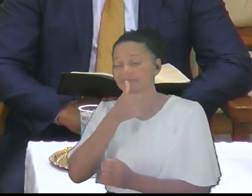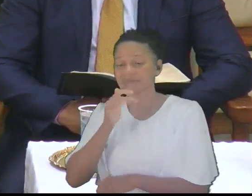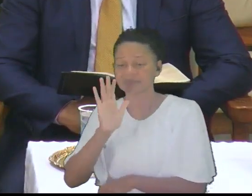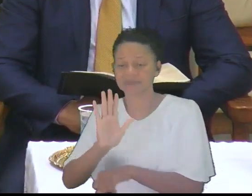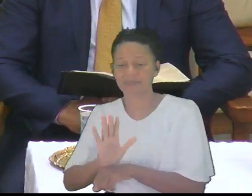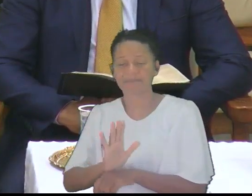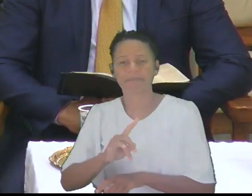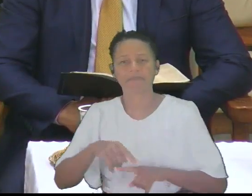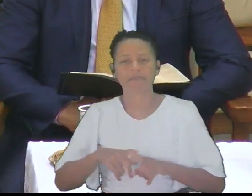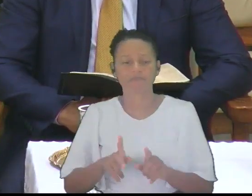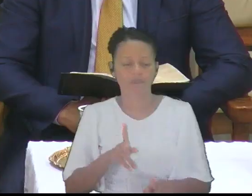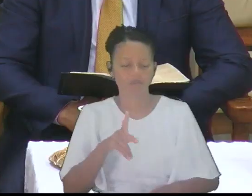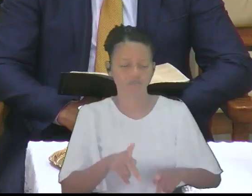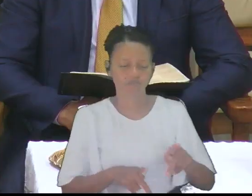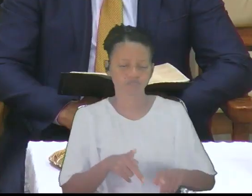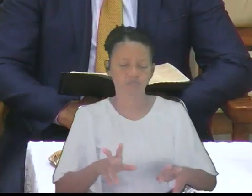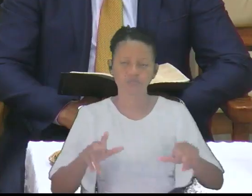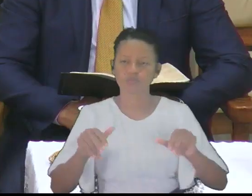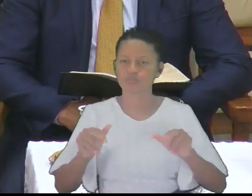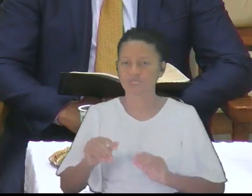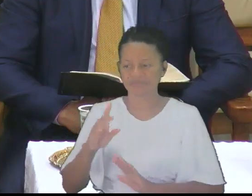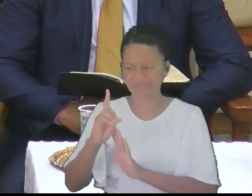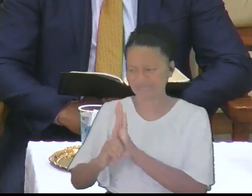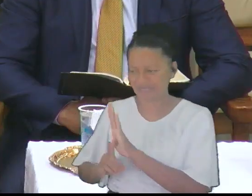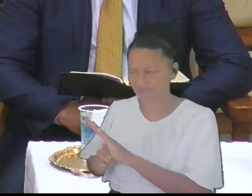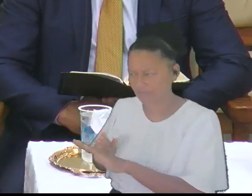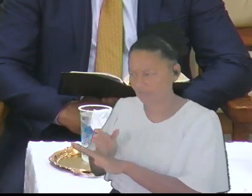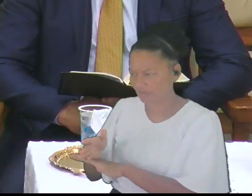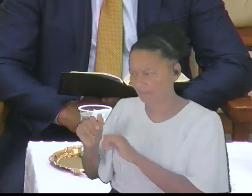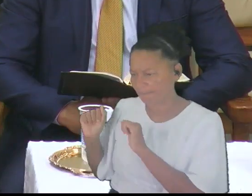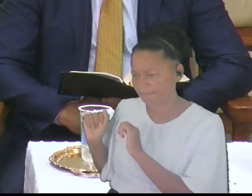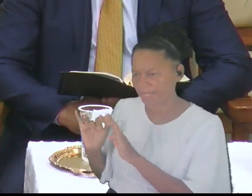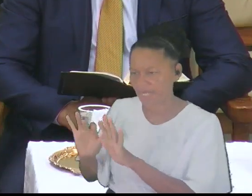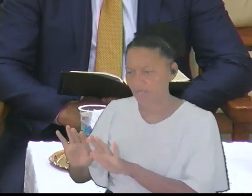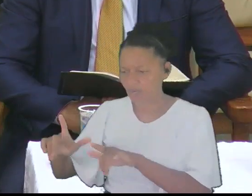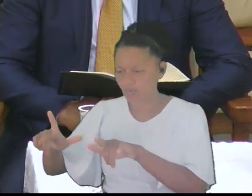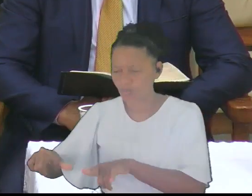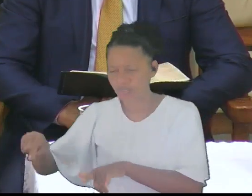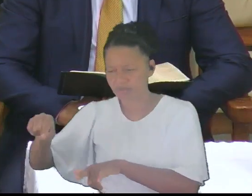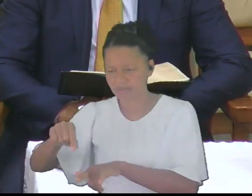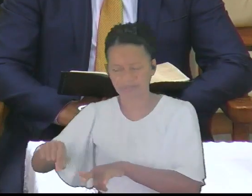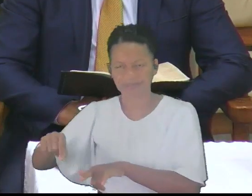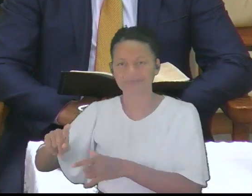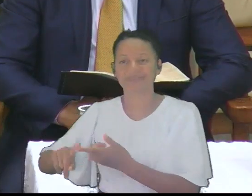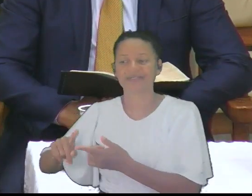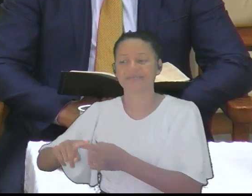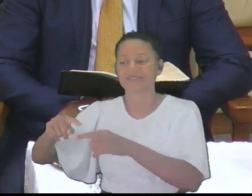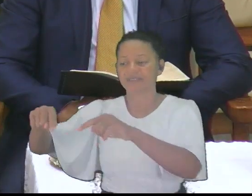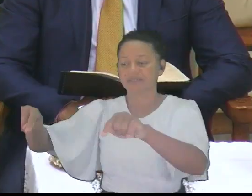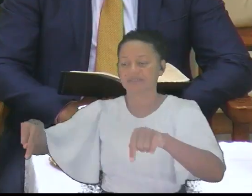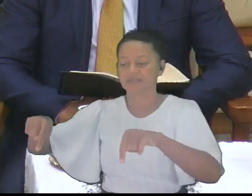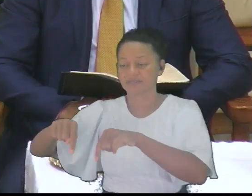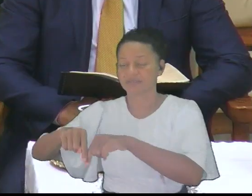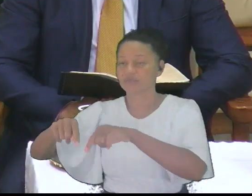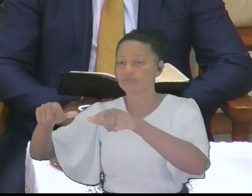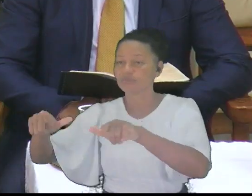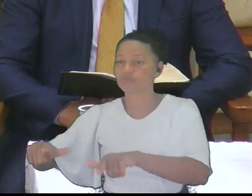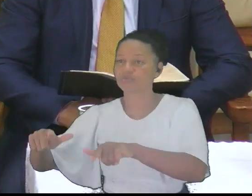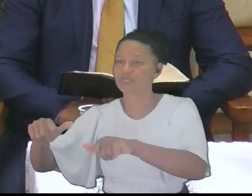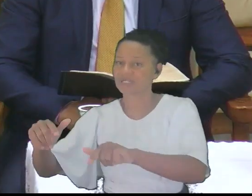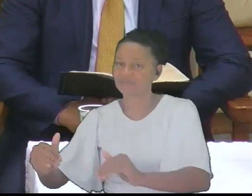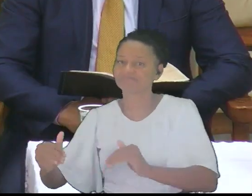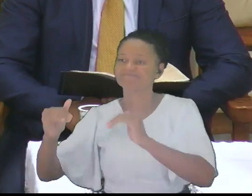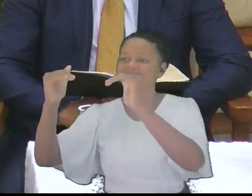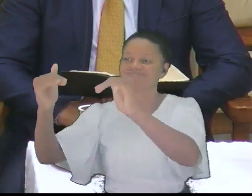povo nunca tinha direito de entrar. Nem no lugar santo, e nem no lugar o quê, irmãos? Santíssimo,